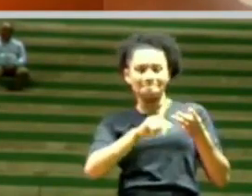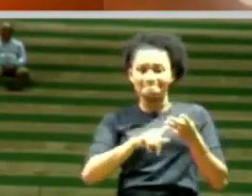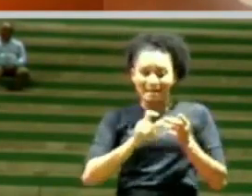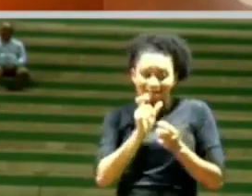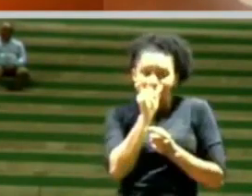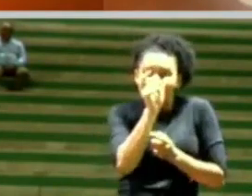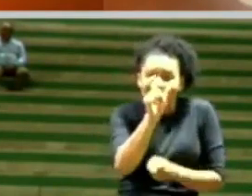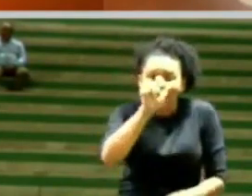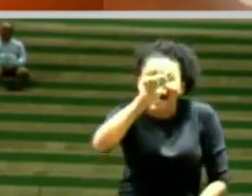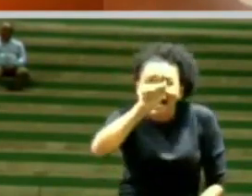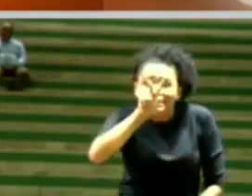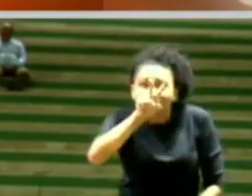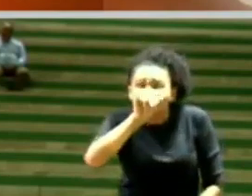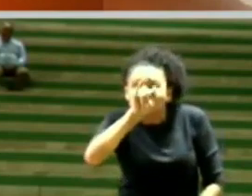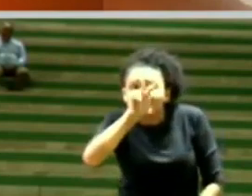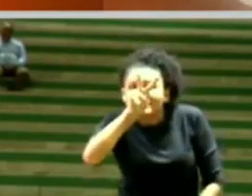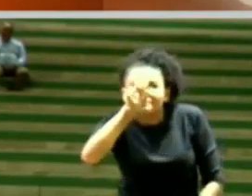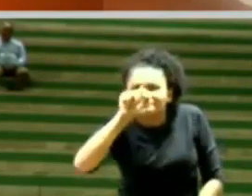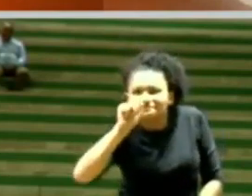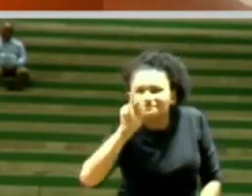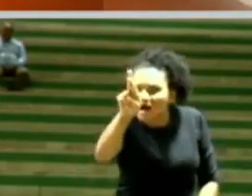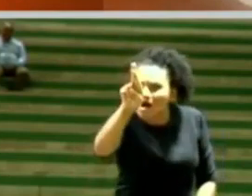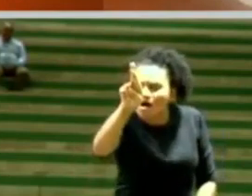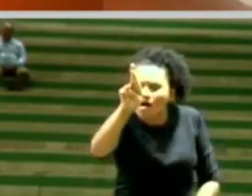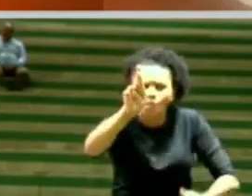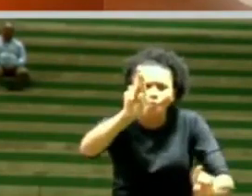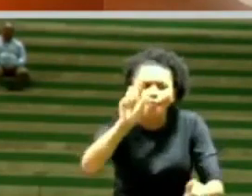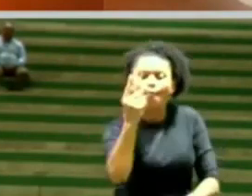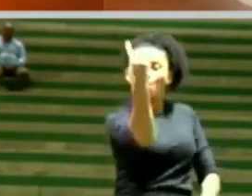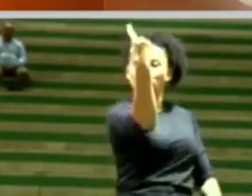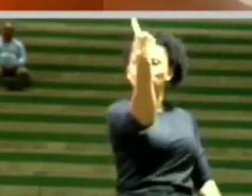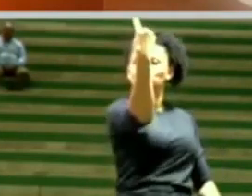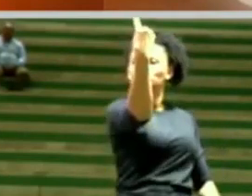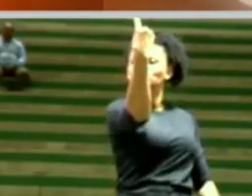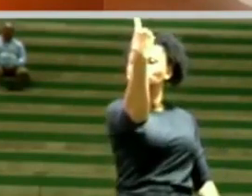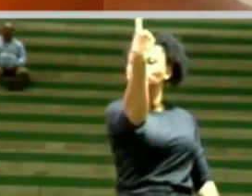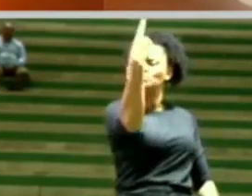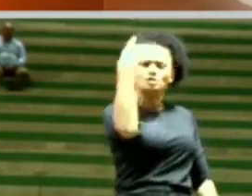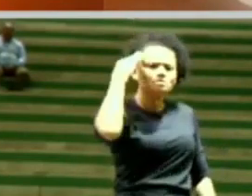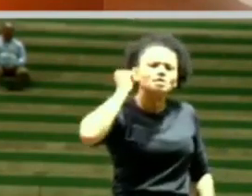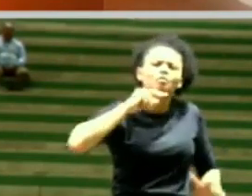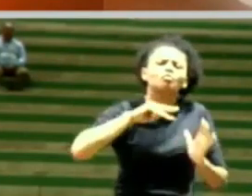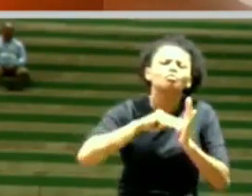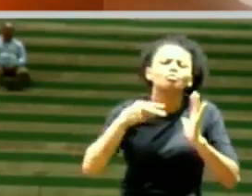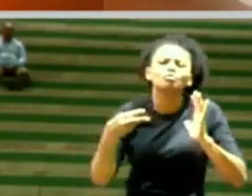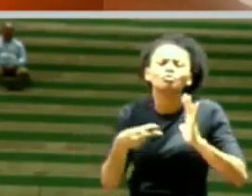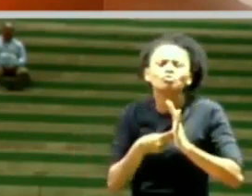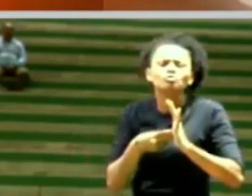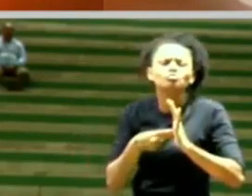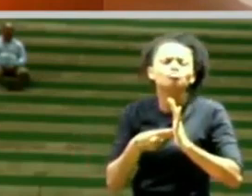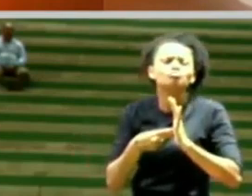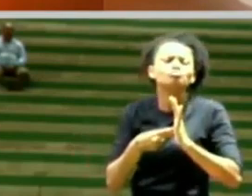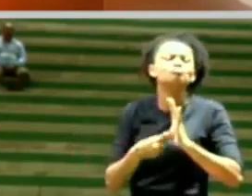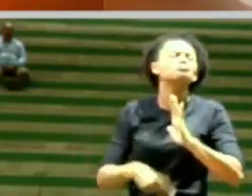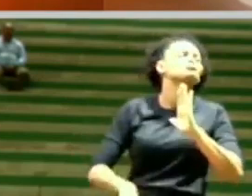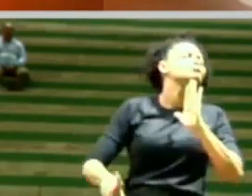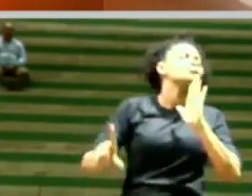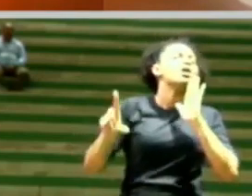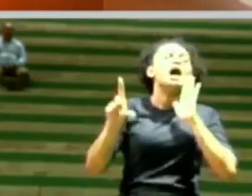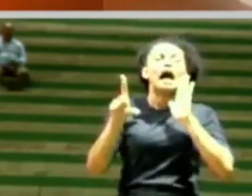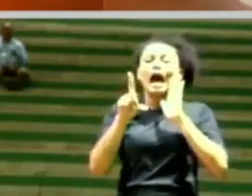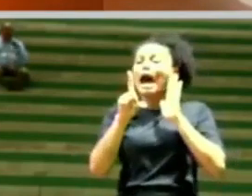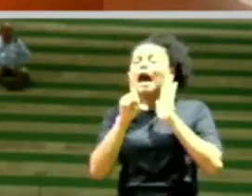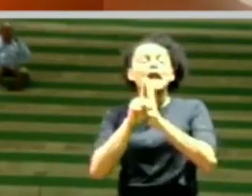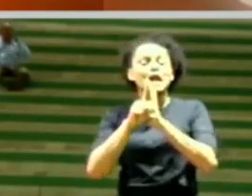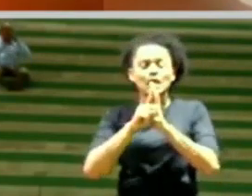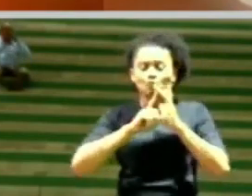de avivamento, é a única vez. Sabe o que é isso aqui? É a lei da